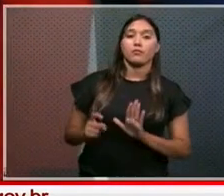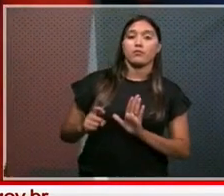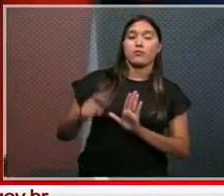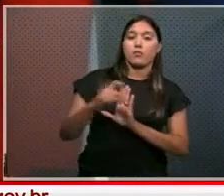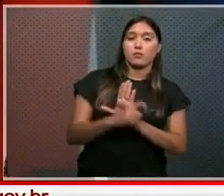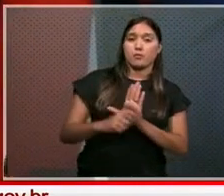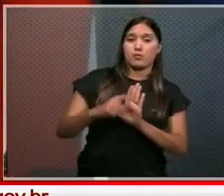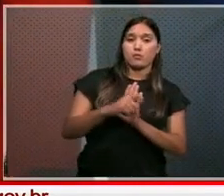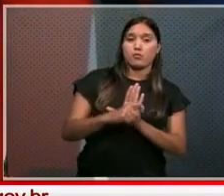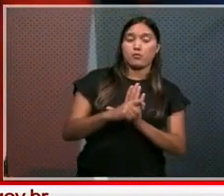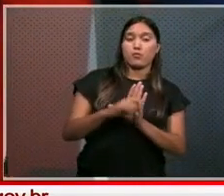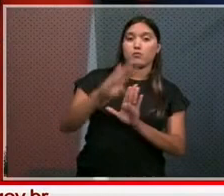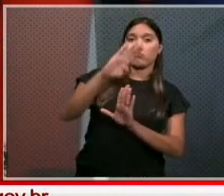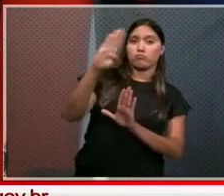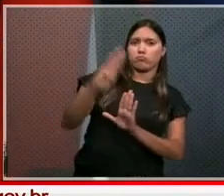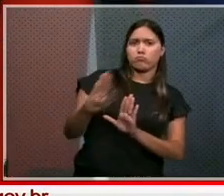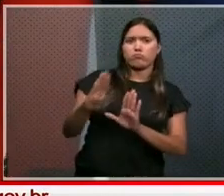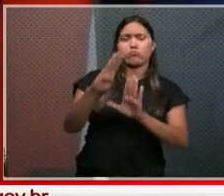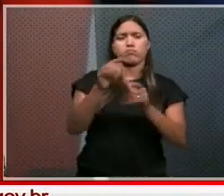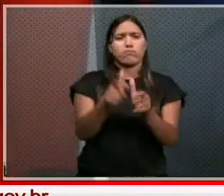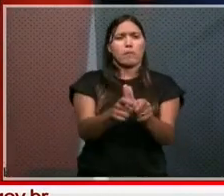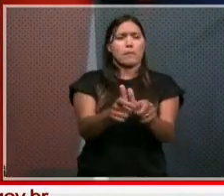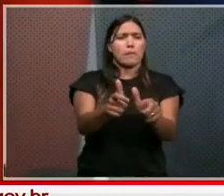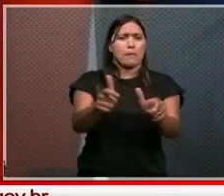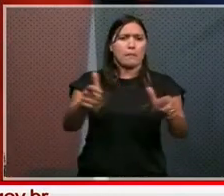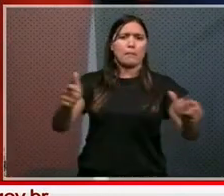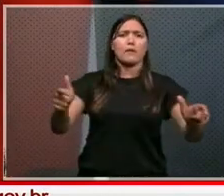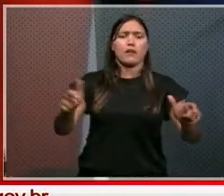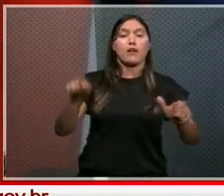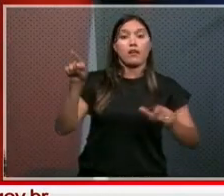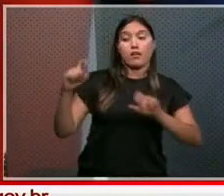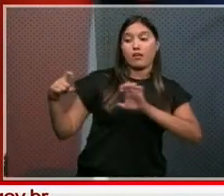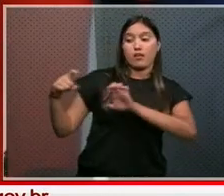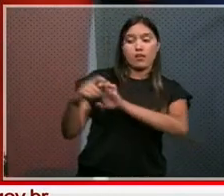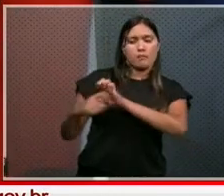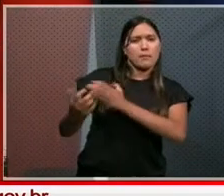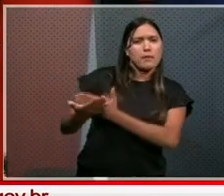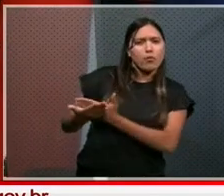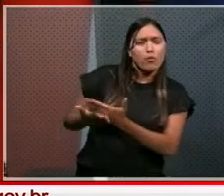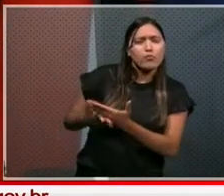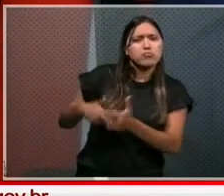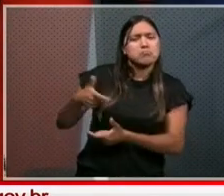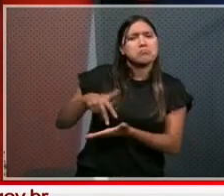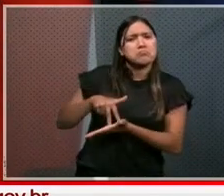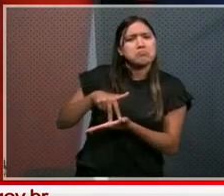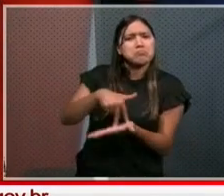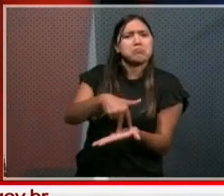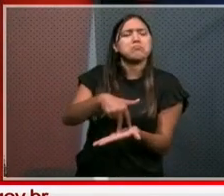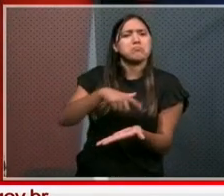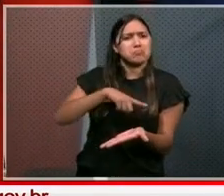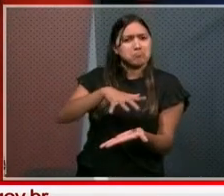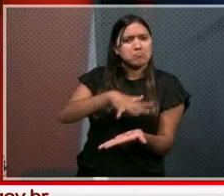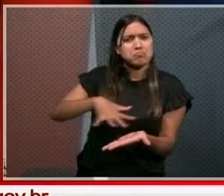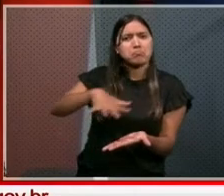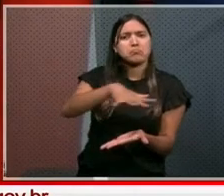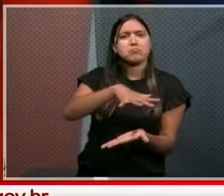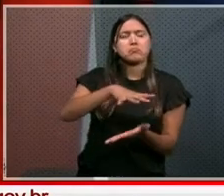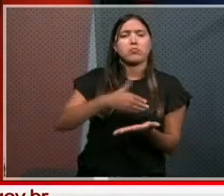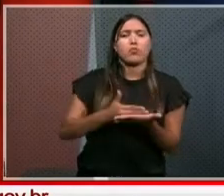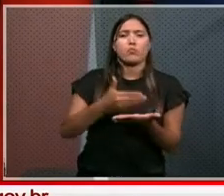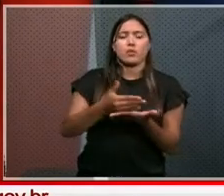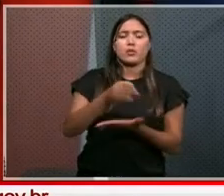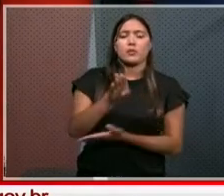significativa a Embrapa desde a sua criação vem exercendo protagonismo no incremento